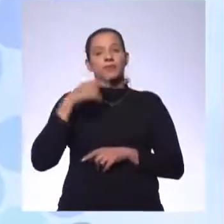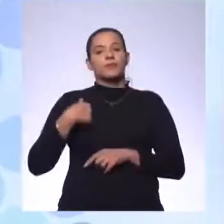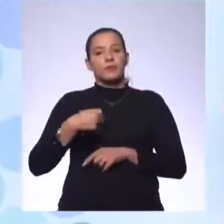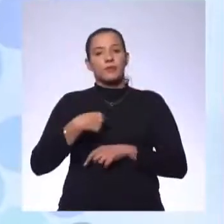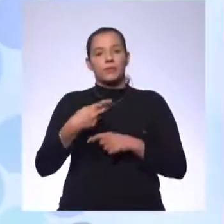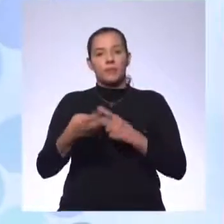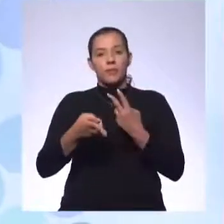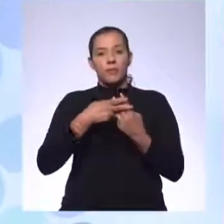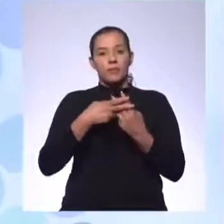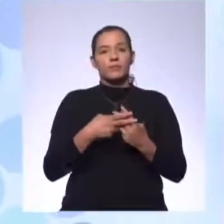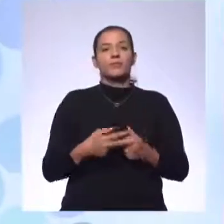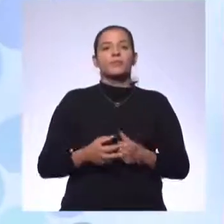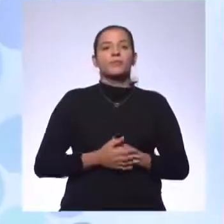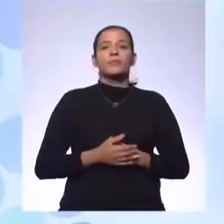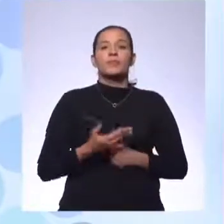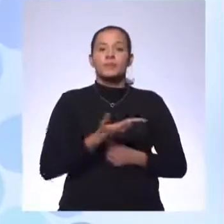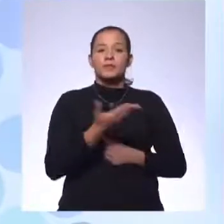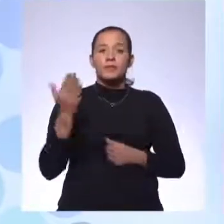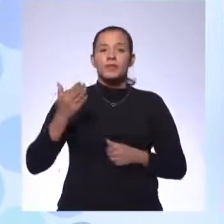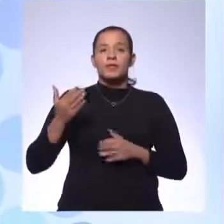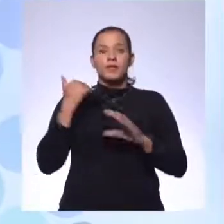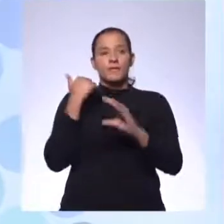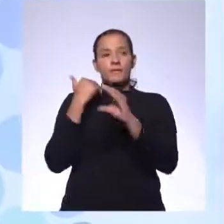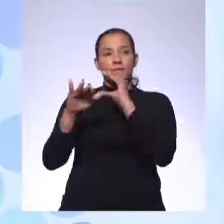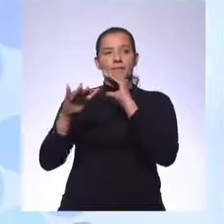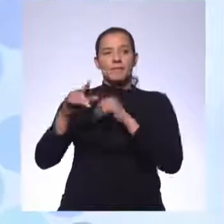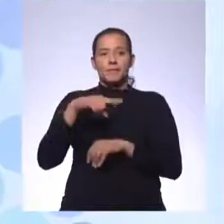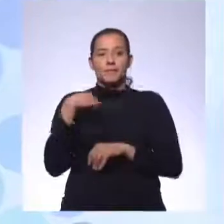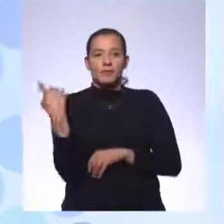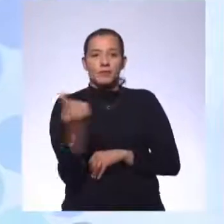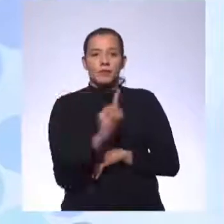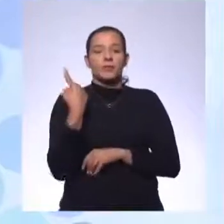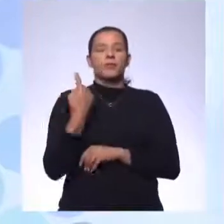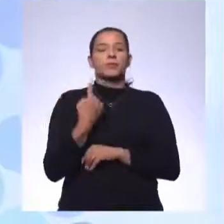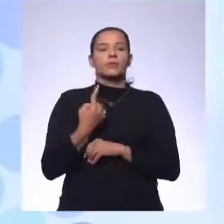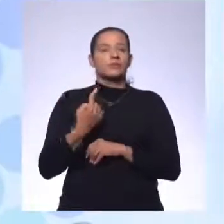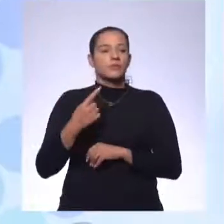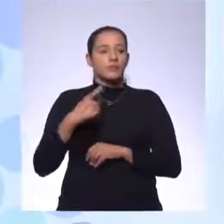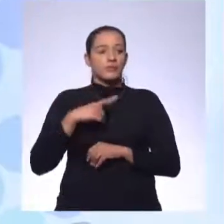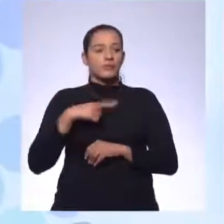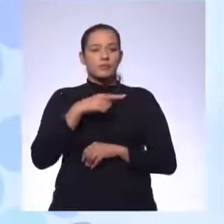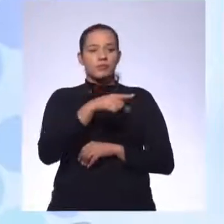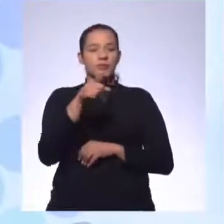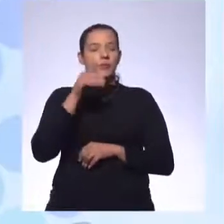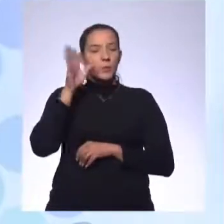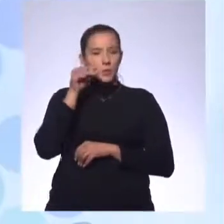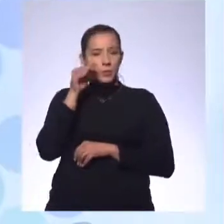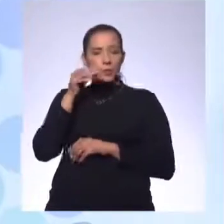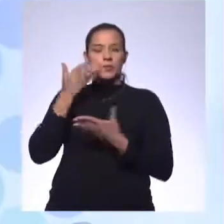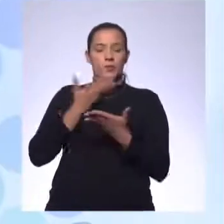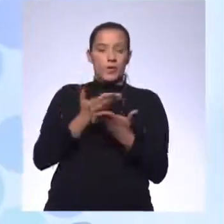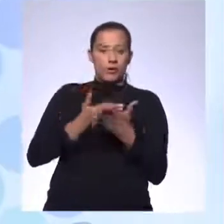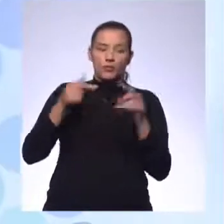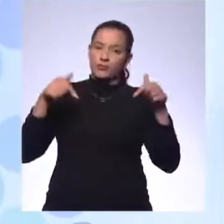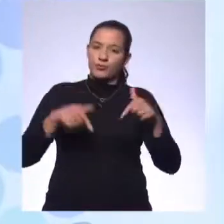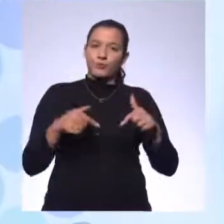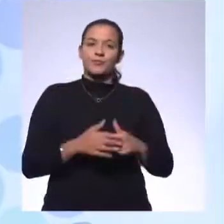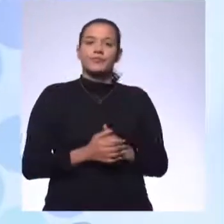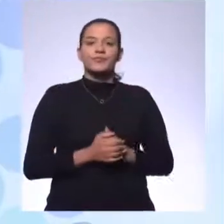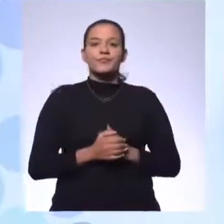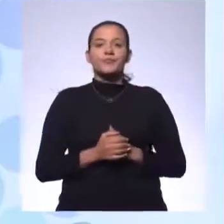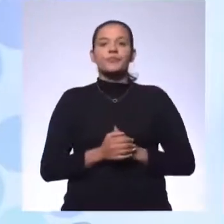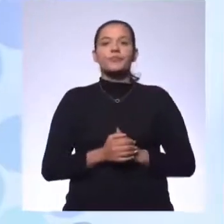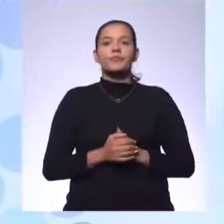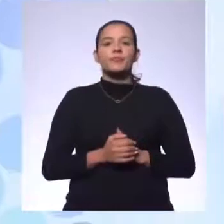USP, _EM. Você envia o seu para nós, coloque outros pontos que você achou interessante nessa aula, tá certo? E